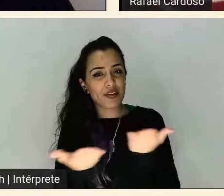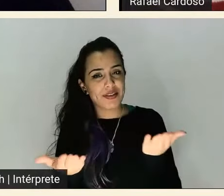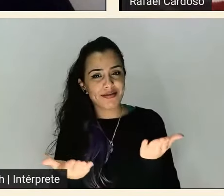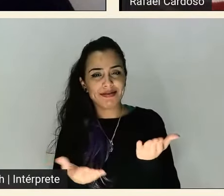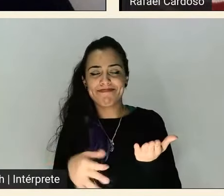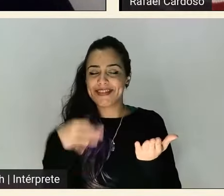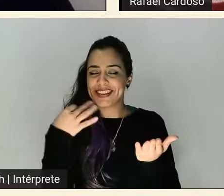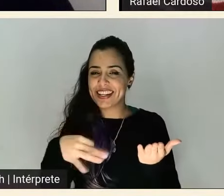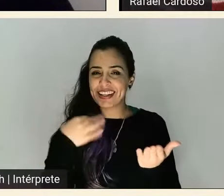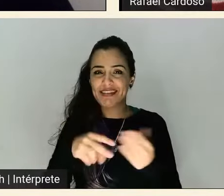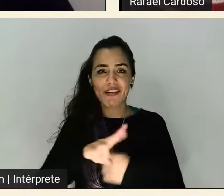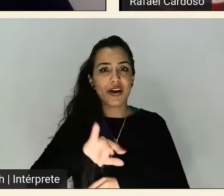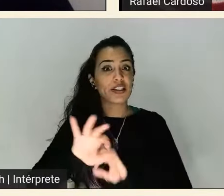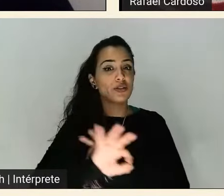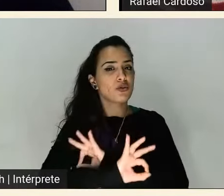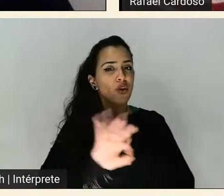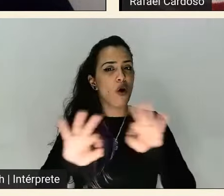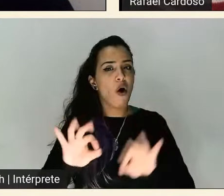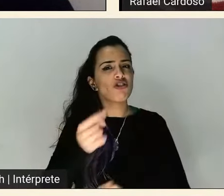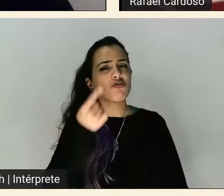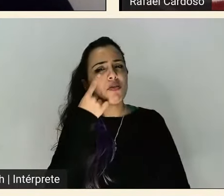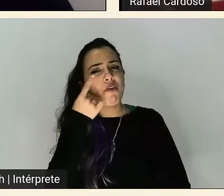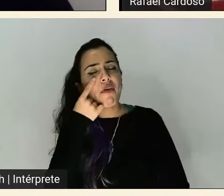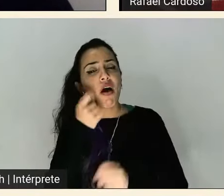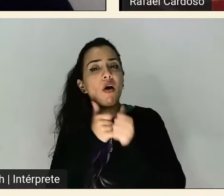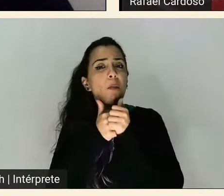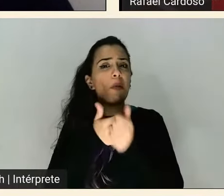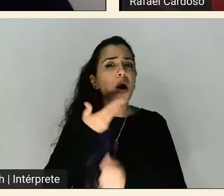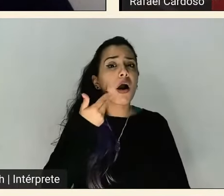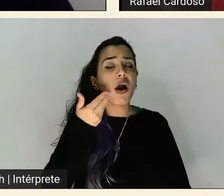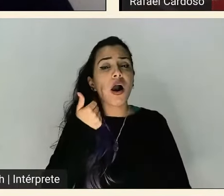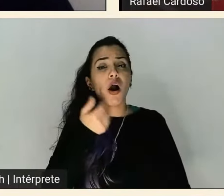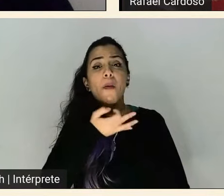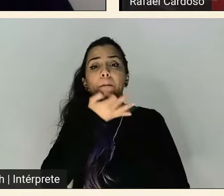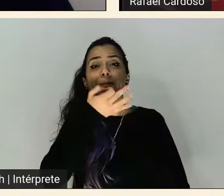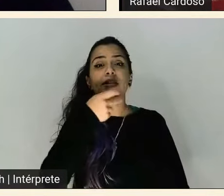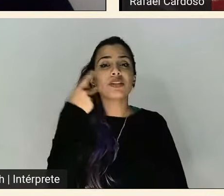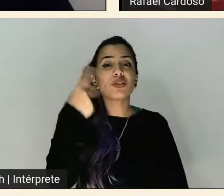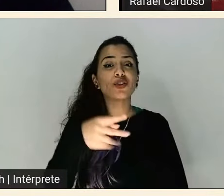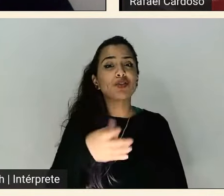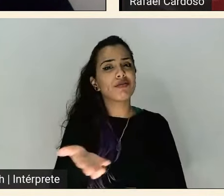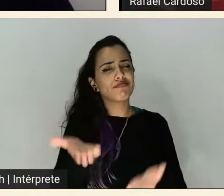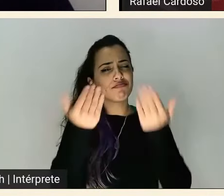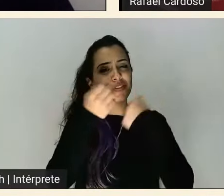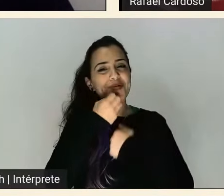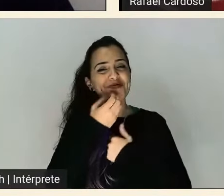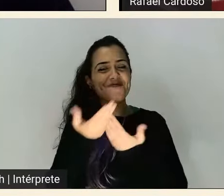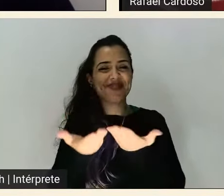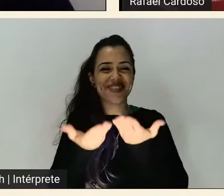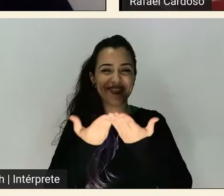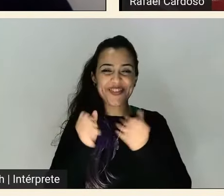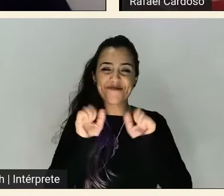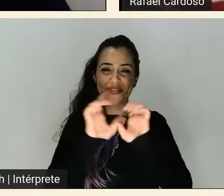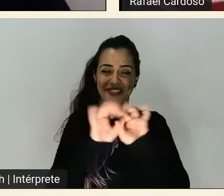as suas perspectivas, o seu ponto de vista sobre a Semana de 22. Bem-vindo, com você a